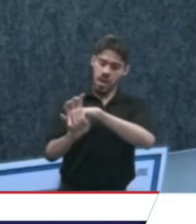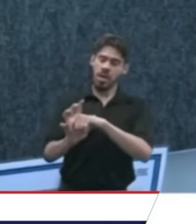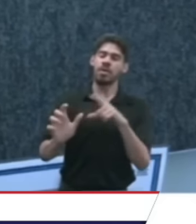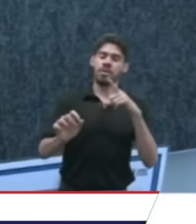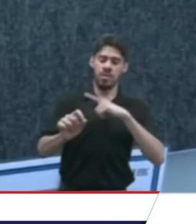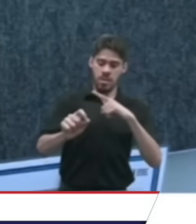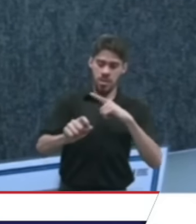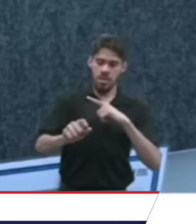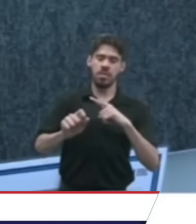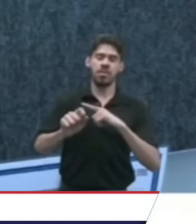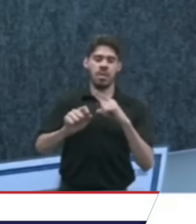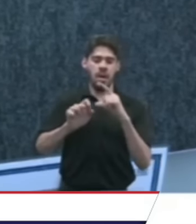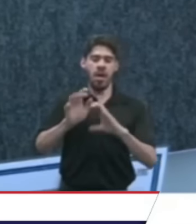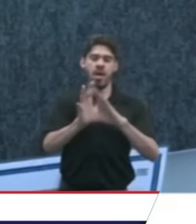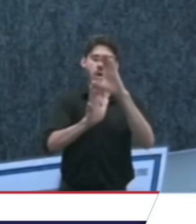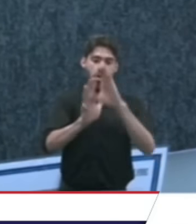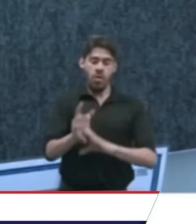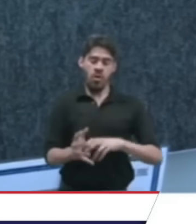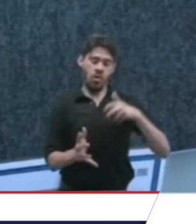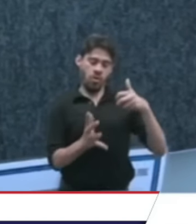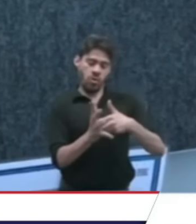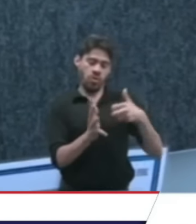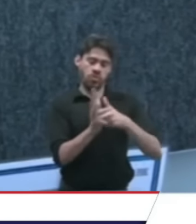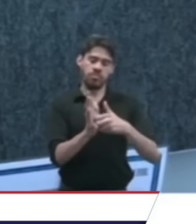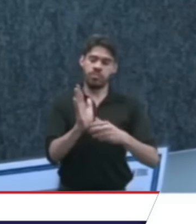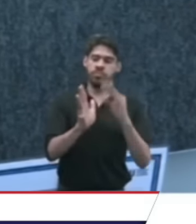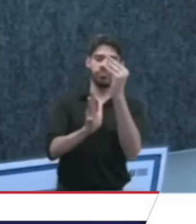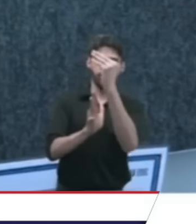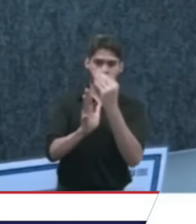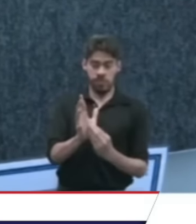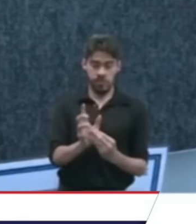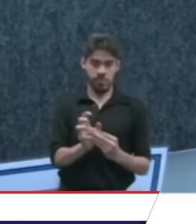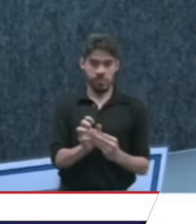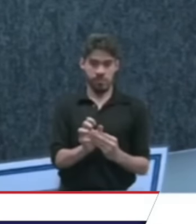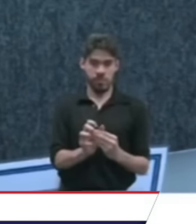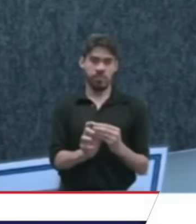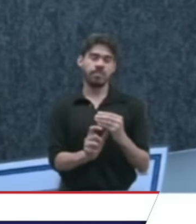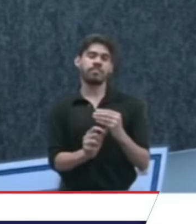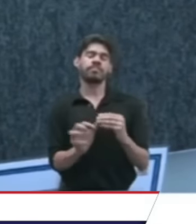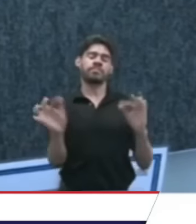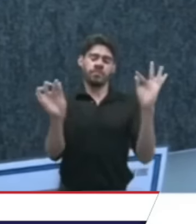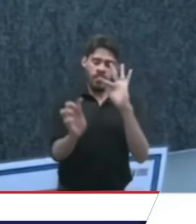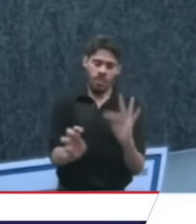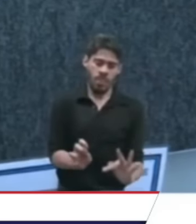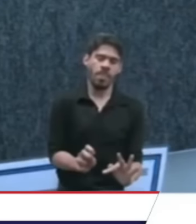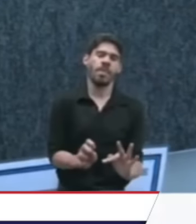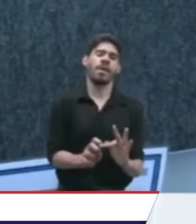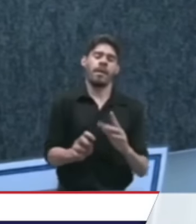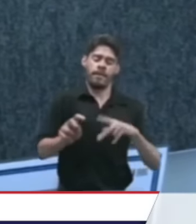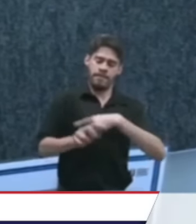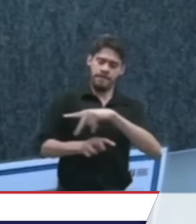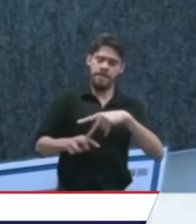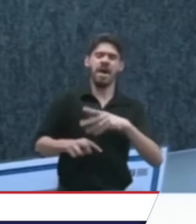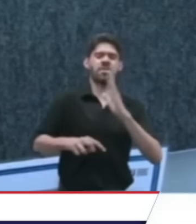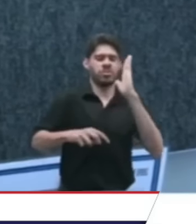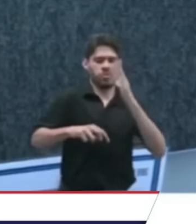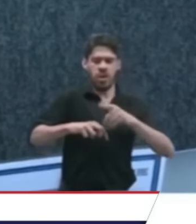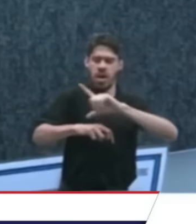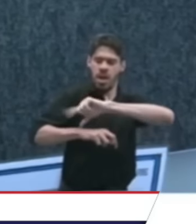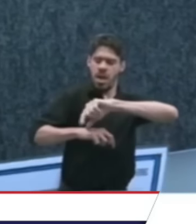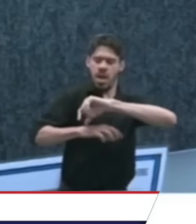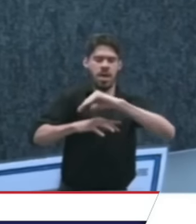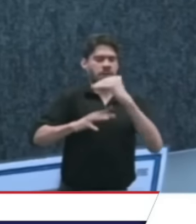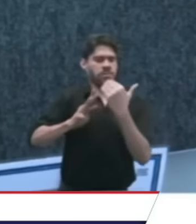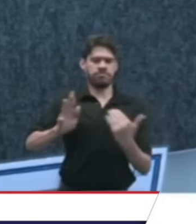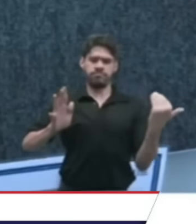penal felizmente o país já superou os ciclos do atraso mas é